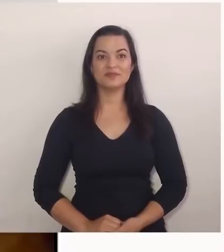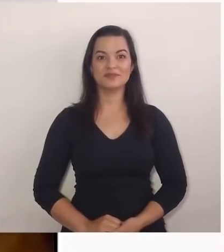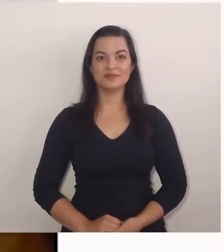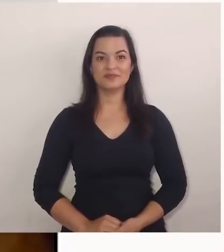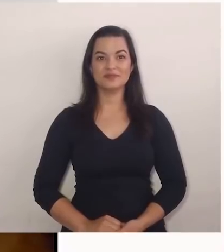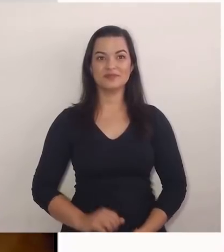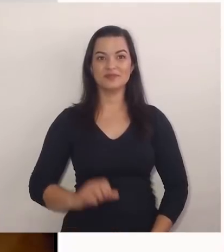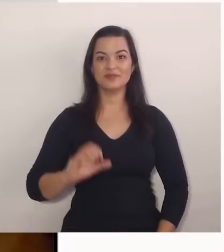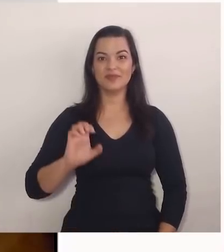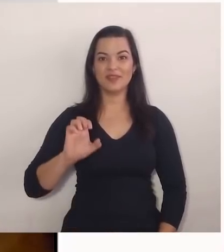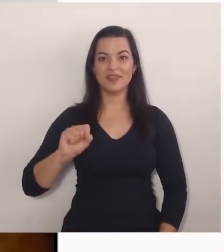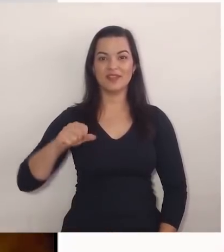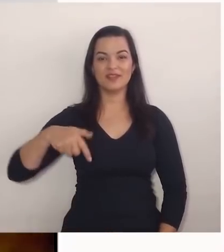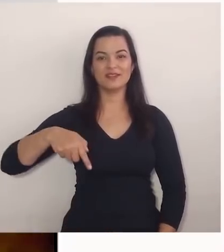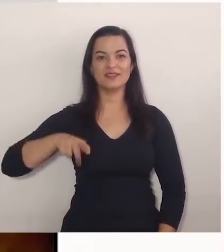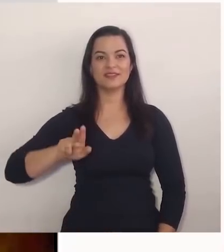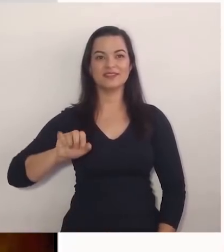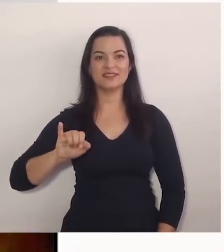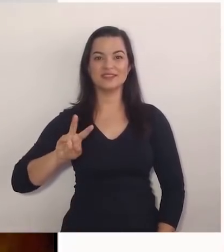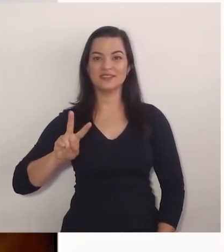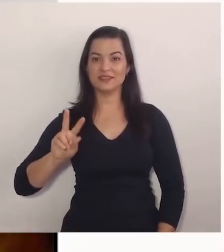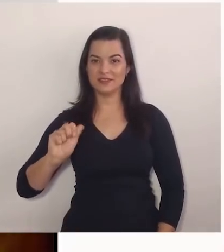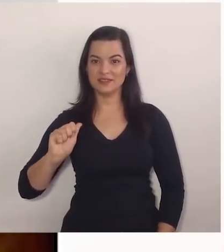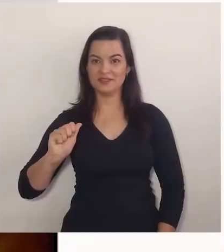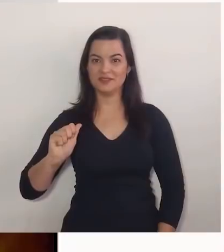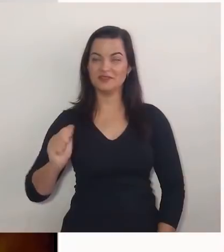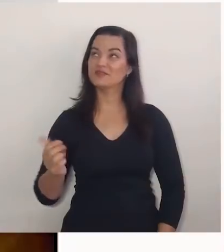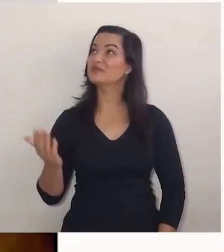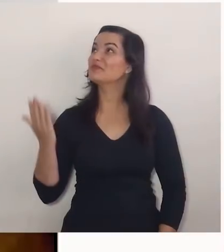A esquiva.